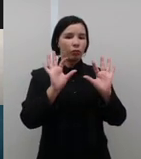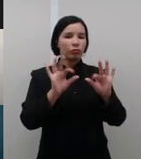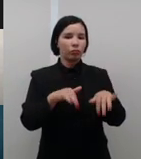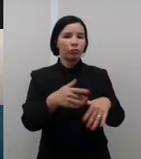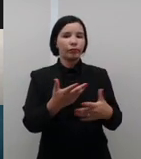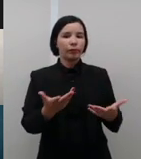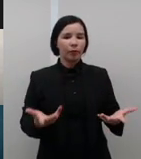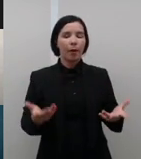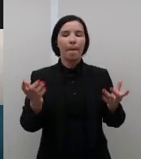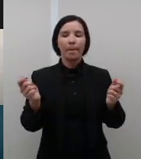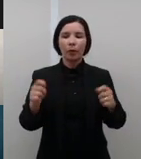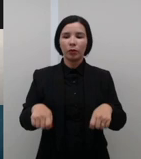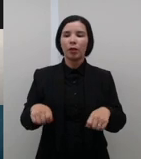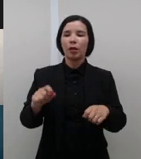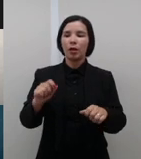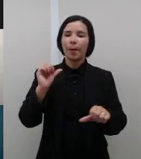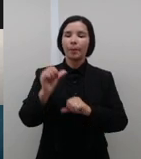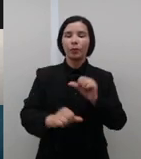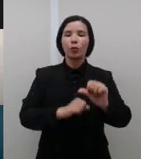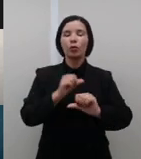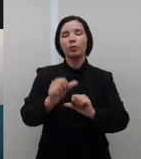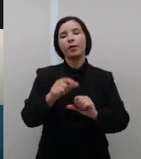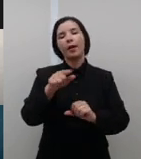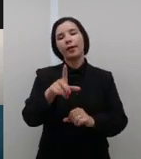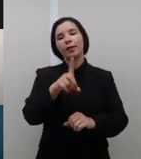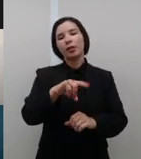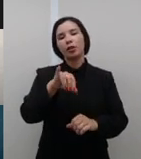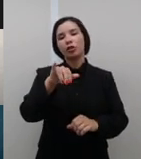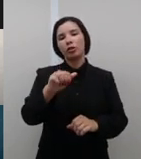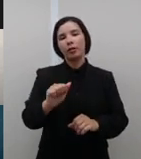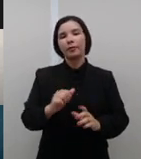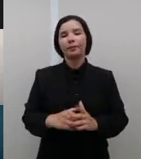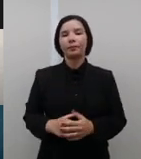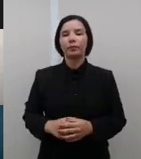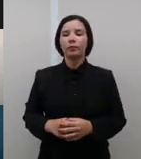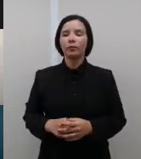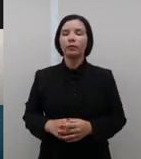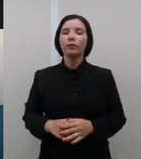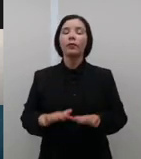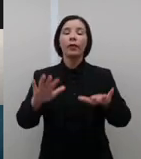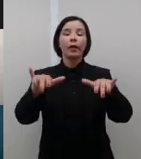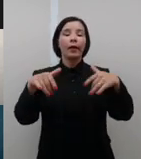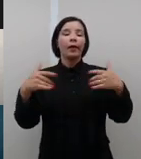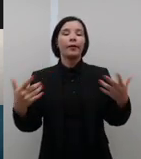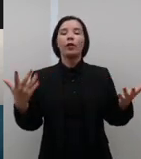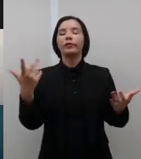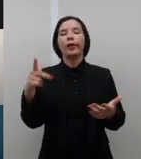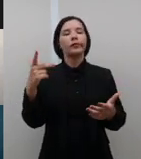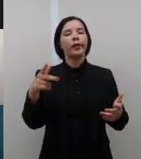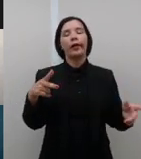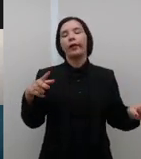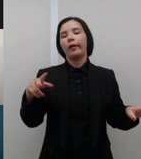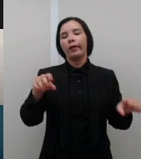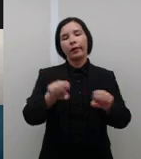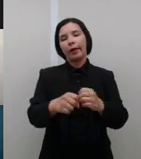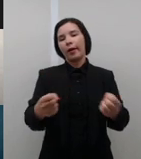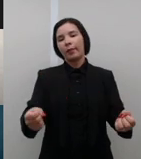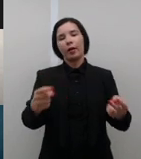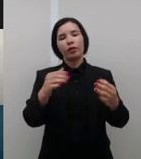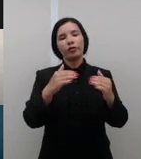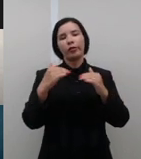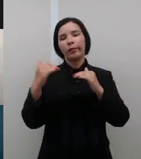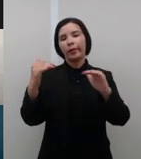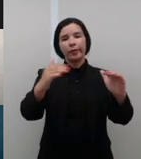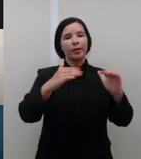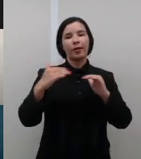poderia alterar essa data. Não há que se falar em quebra de isonomia, quebra de imparcialidade, da